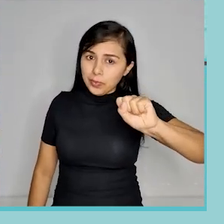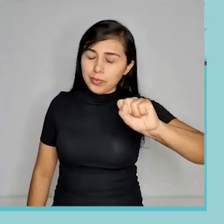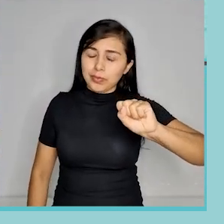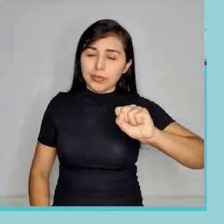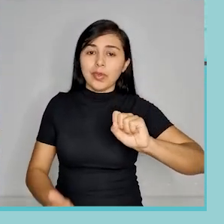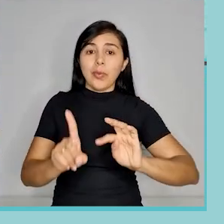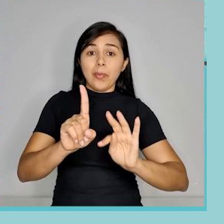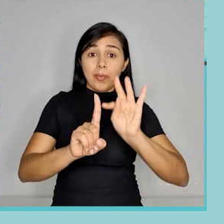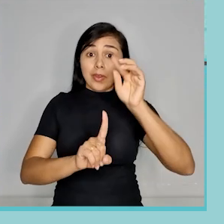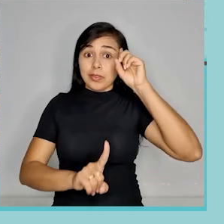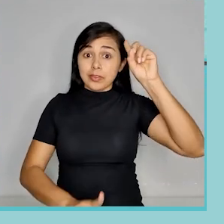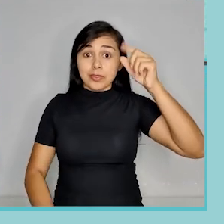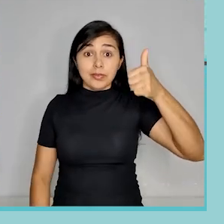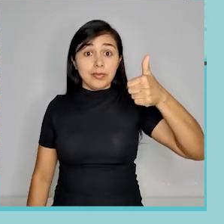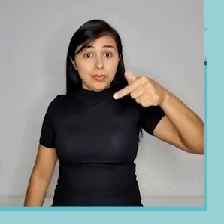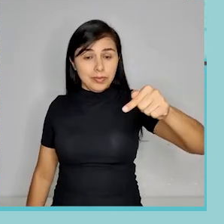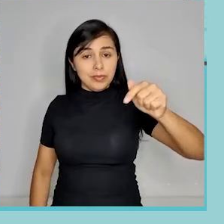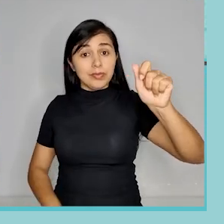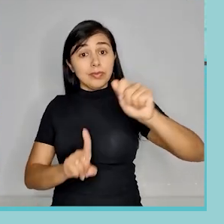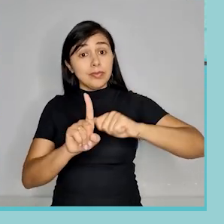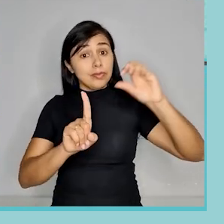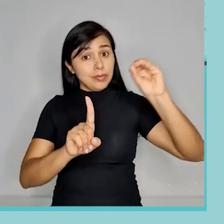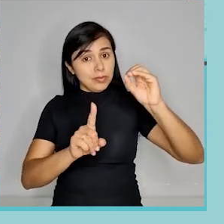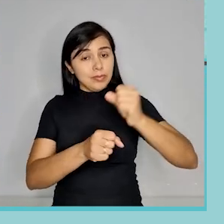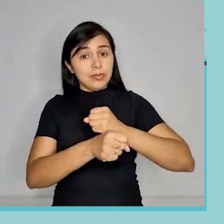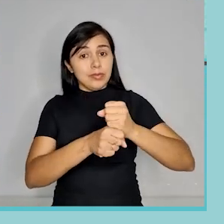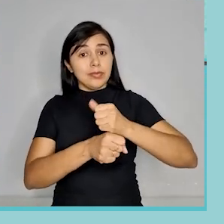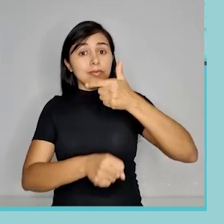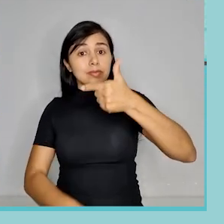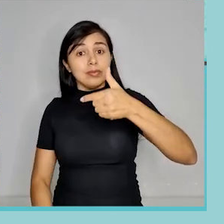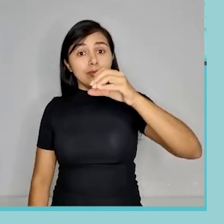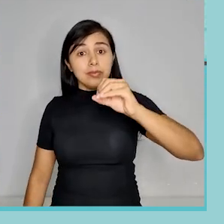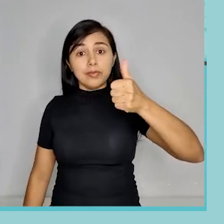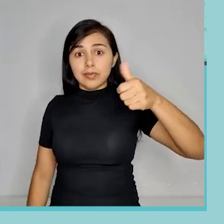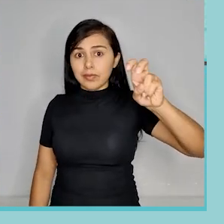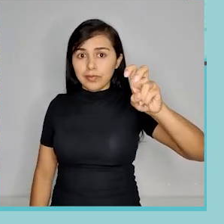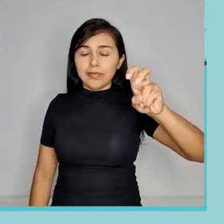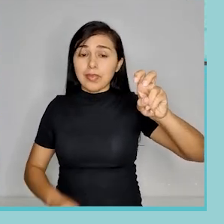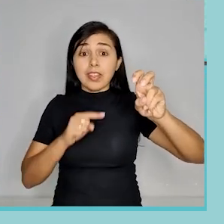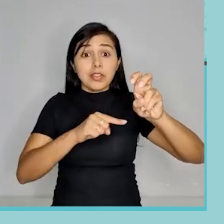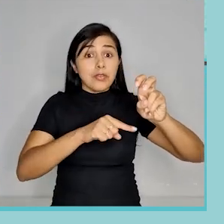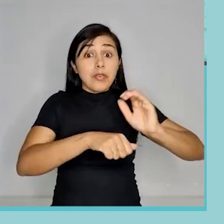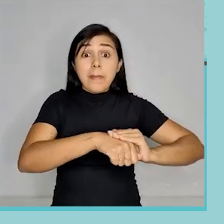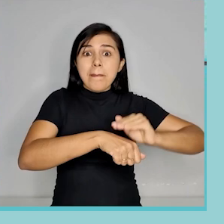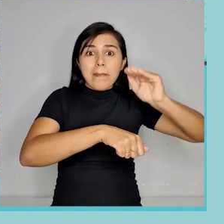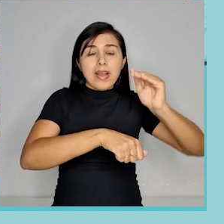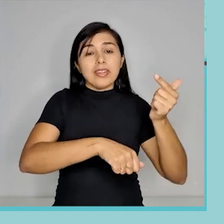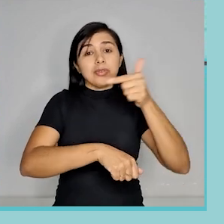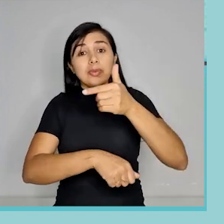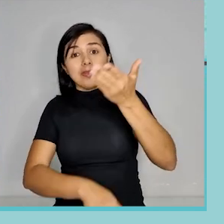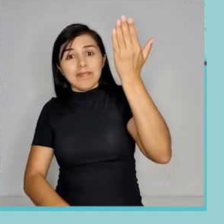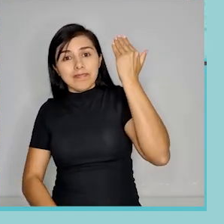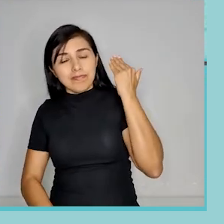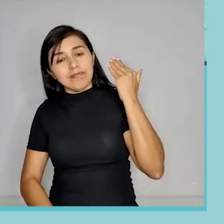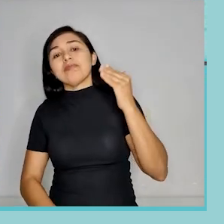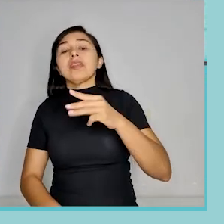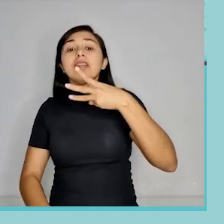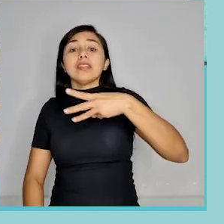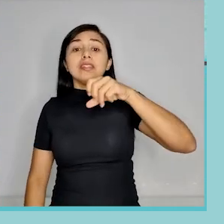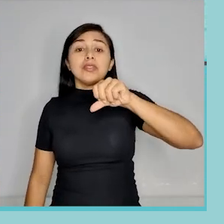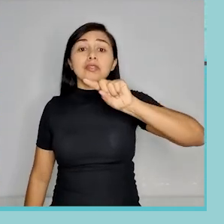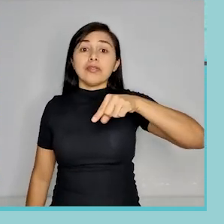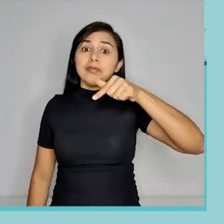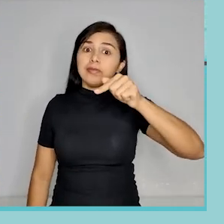de outubro de 2015. Superando os 39 graus,7 registrados 29 de